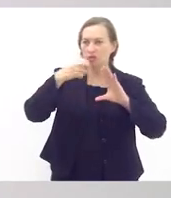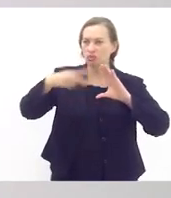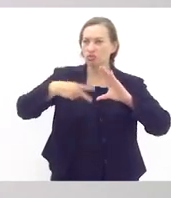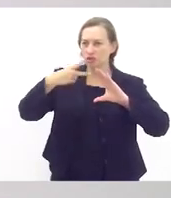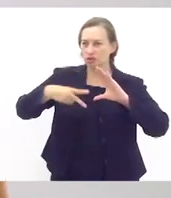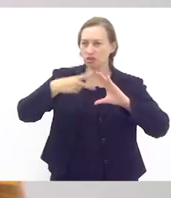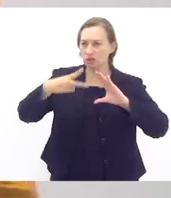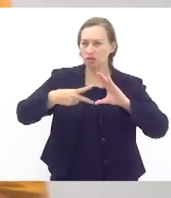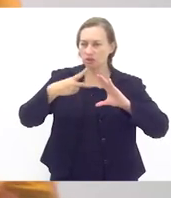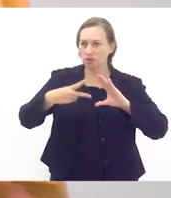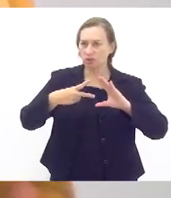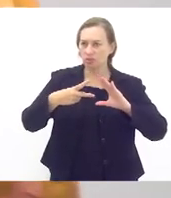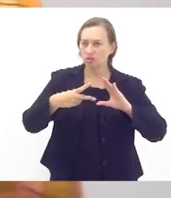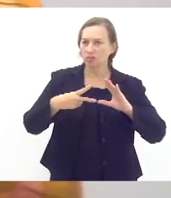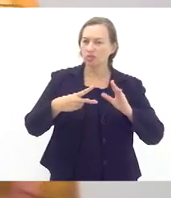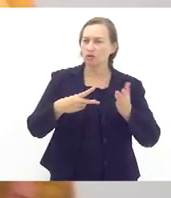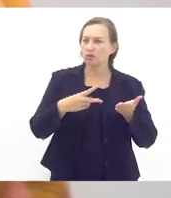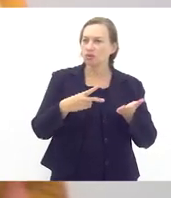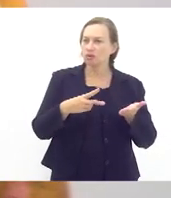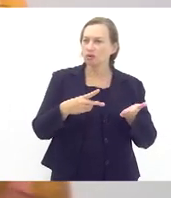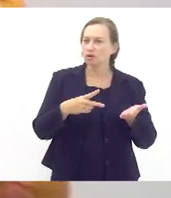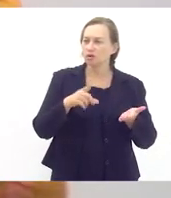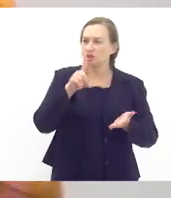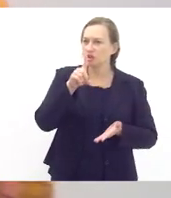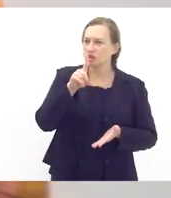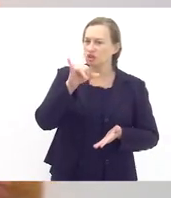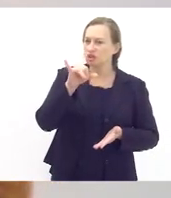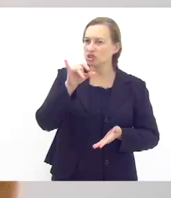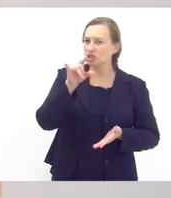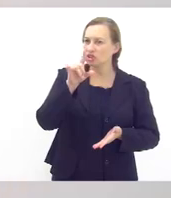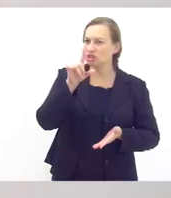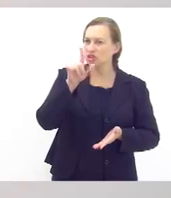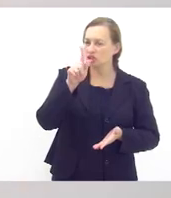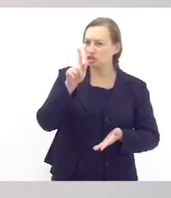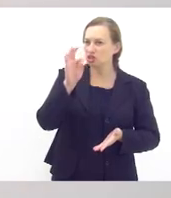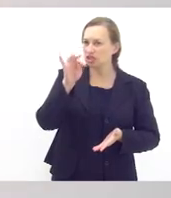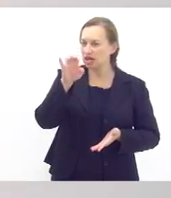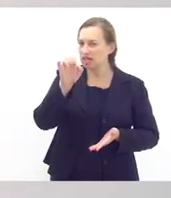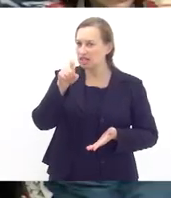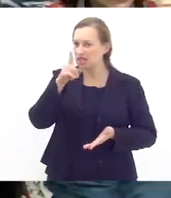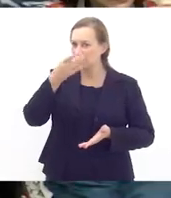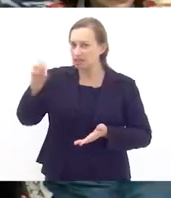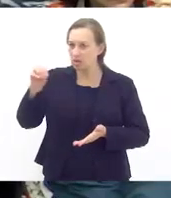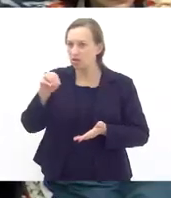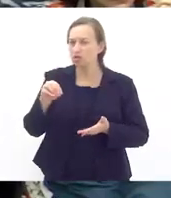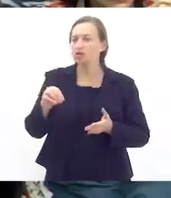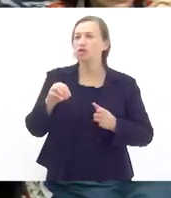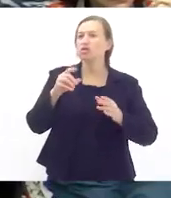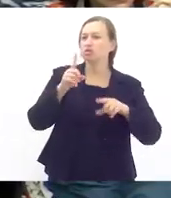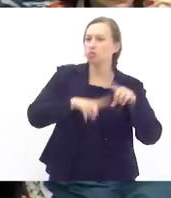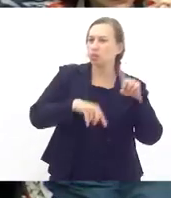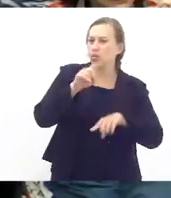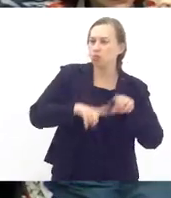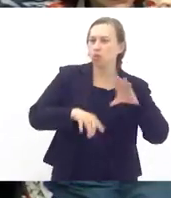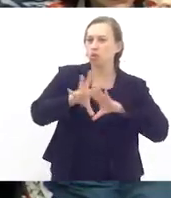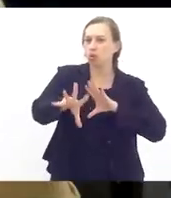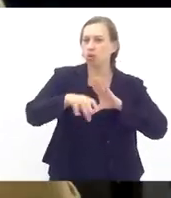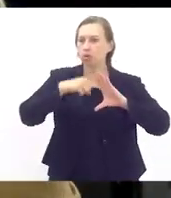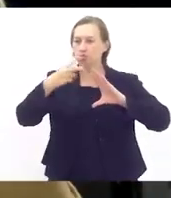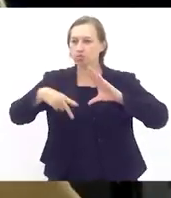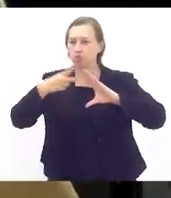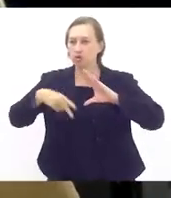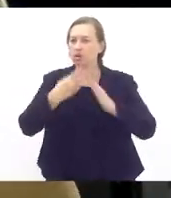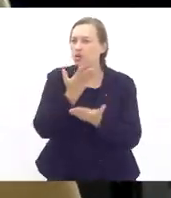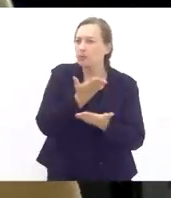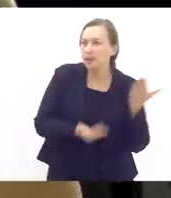e na digitalização de produtos audiovisuais que estão se perdendo pela falta